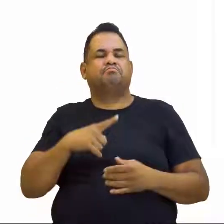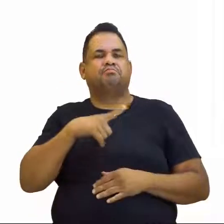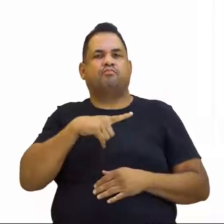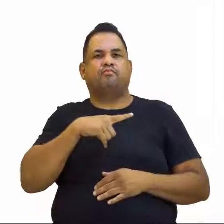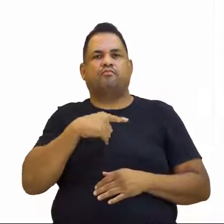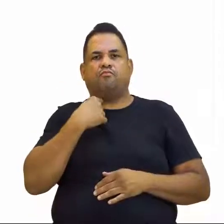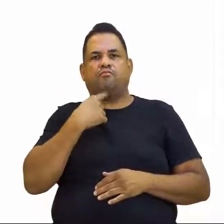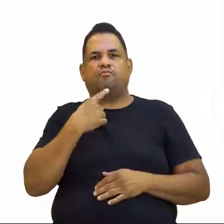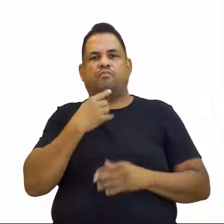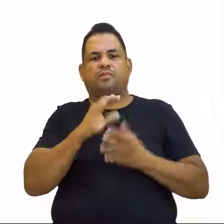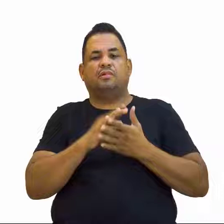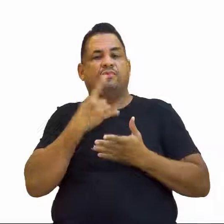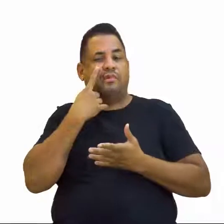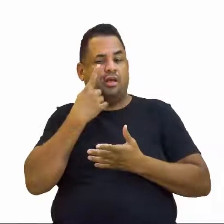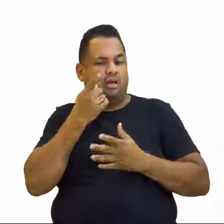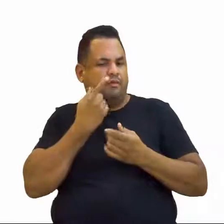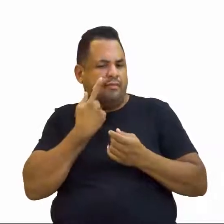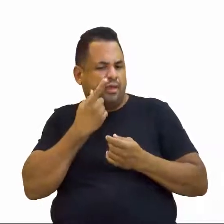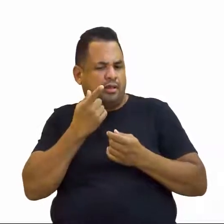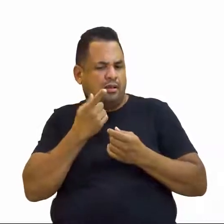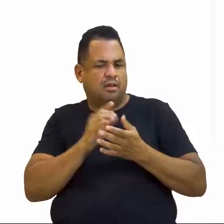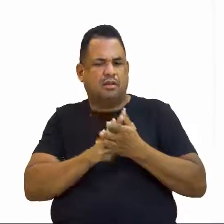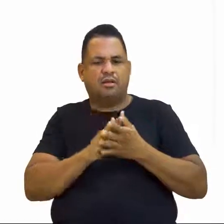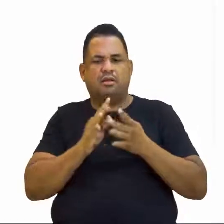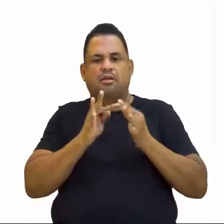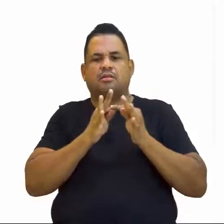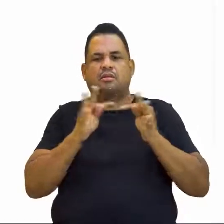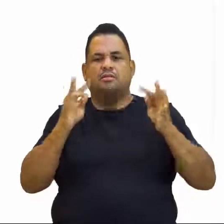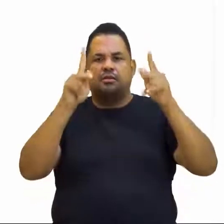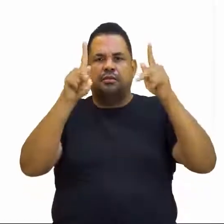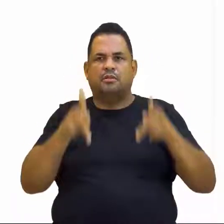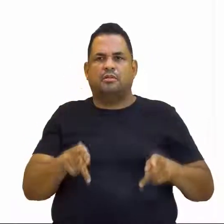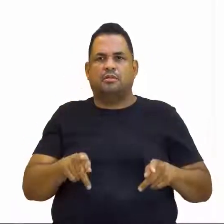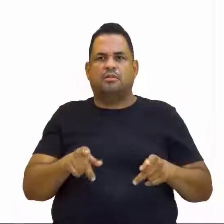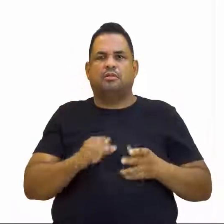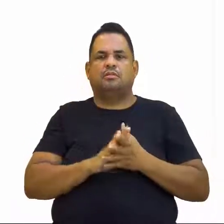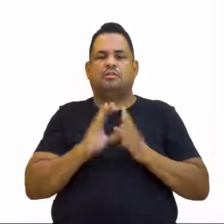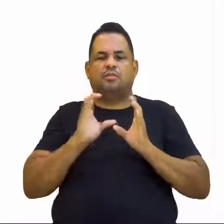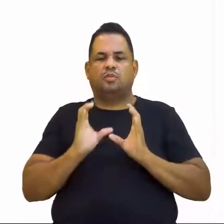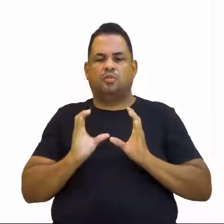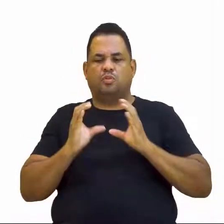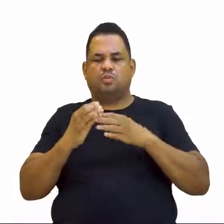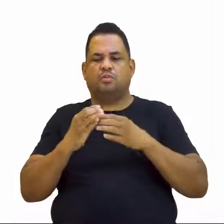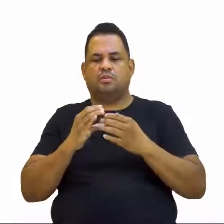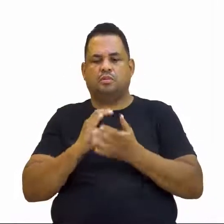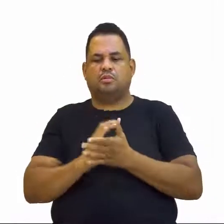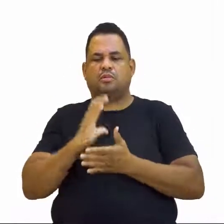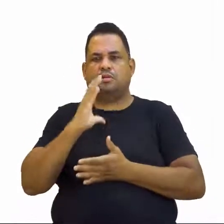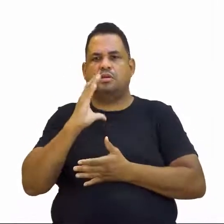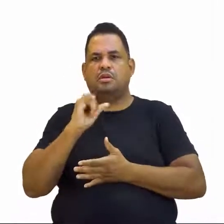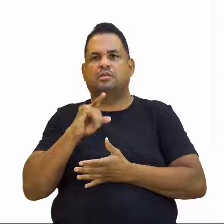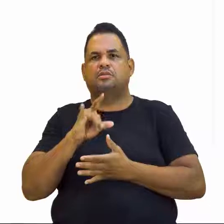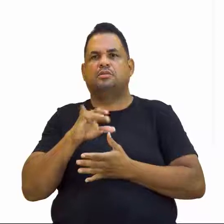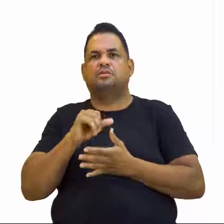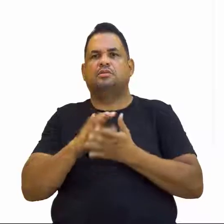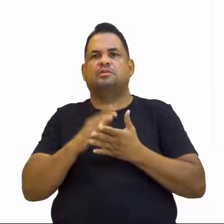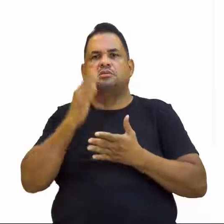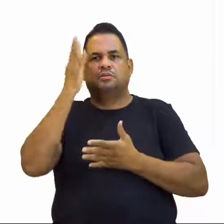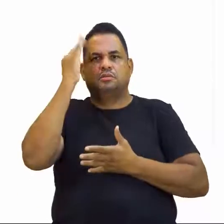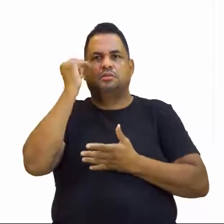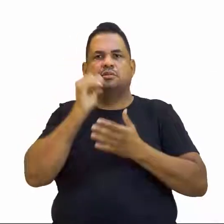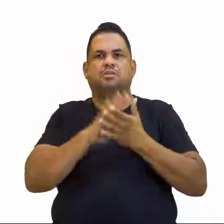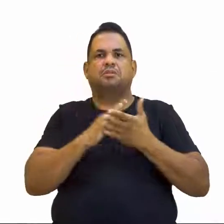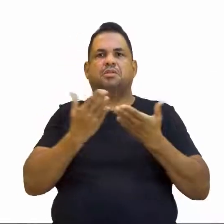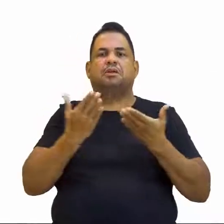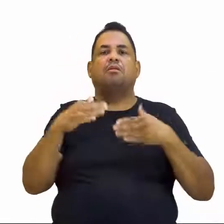corre na tabela periódica. Por quê? Pela família do cátion, você consegue saber a sua